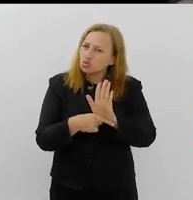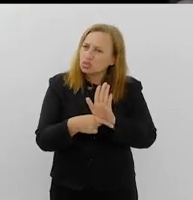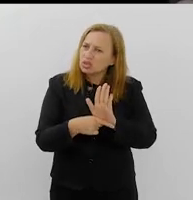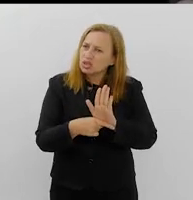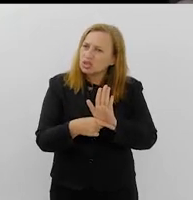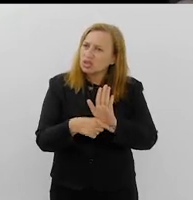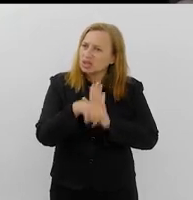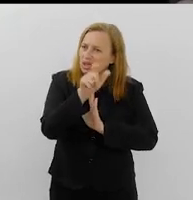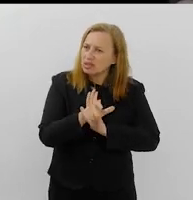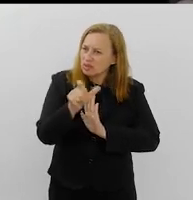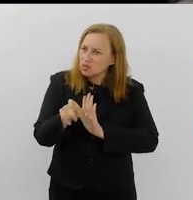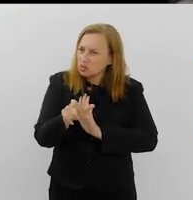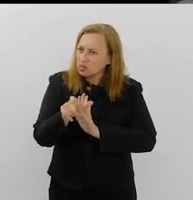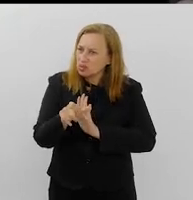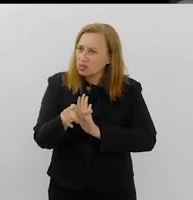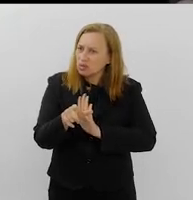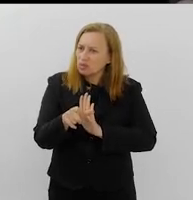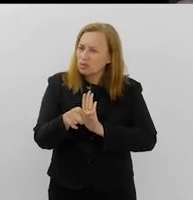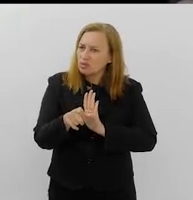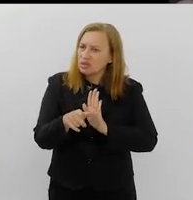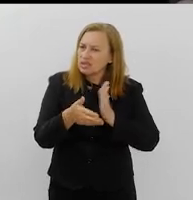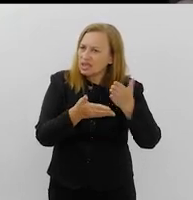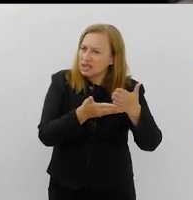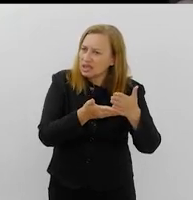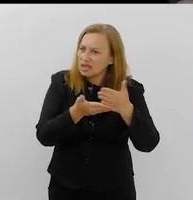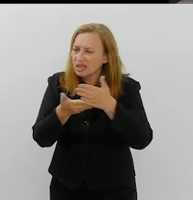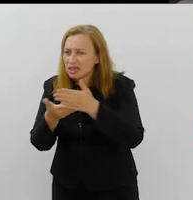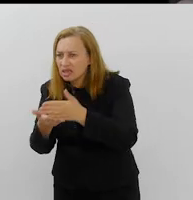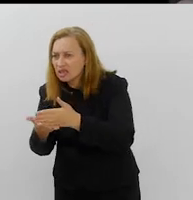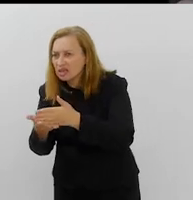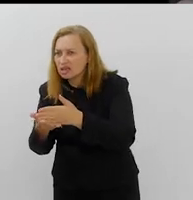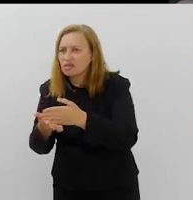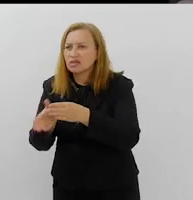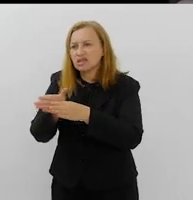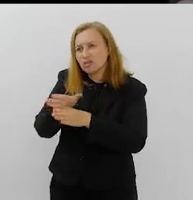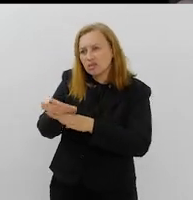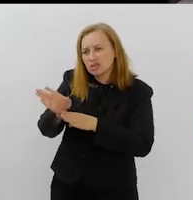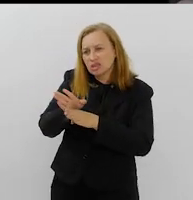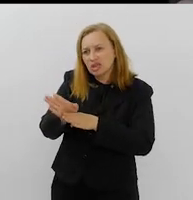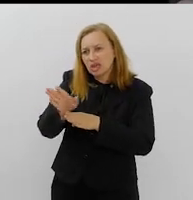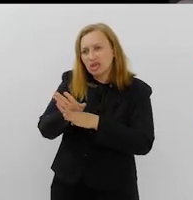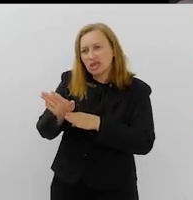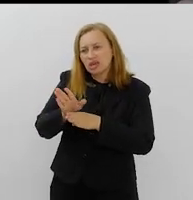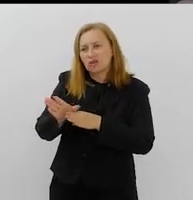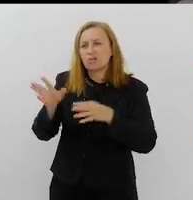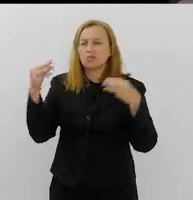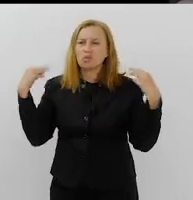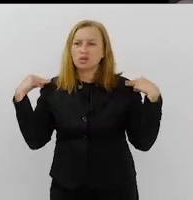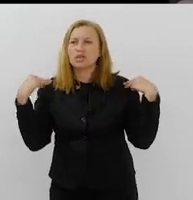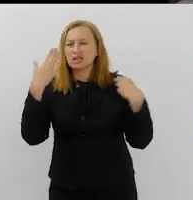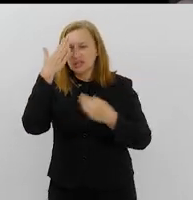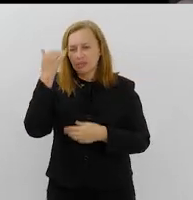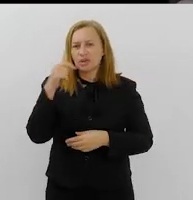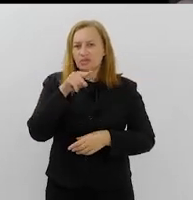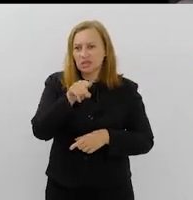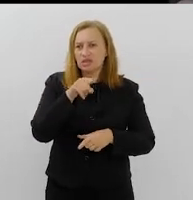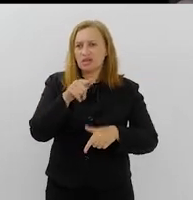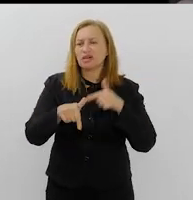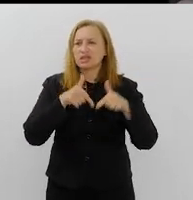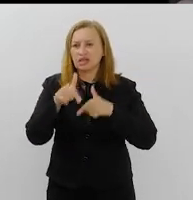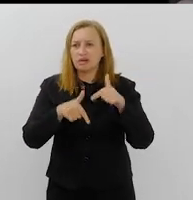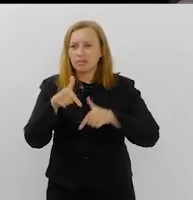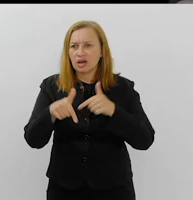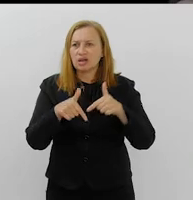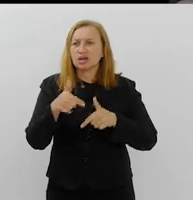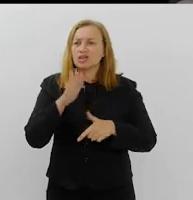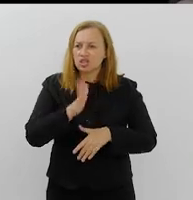Você ajuda essas pessoas? Você traz para você, você ajuda esse motorista? Eles, sabendo que você faz